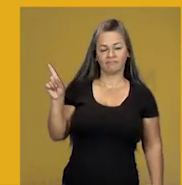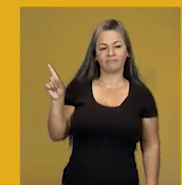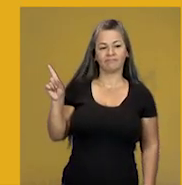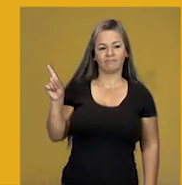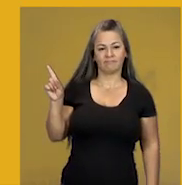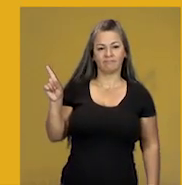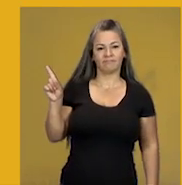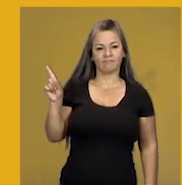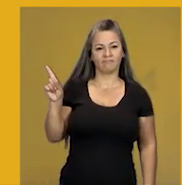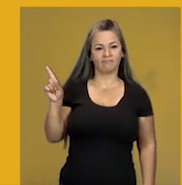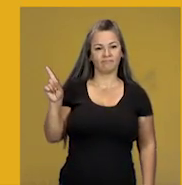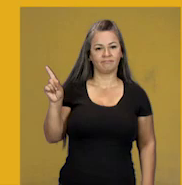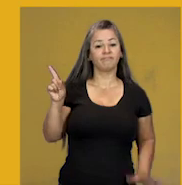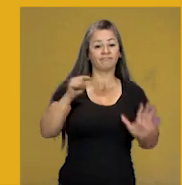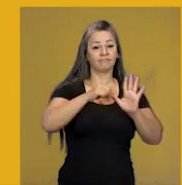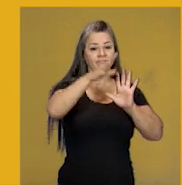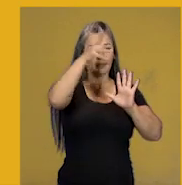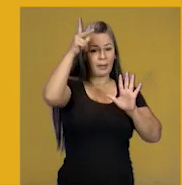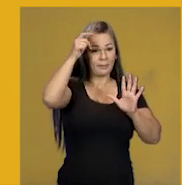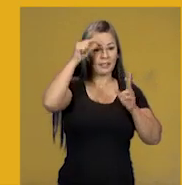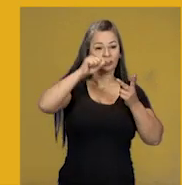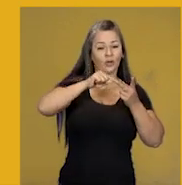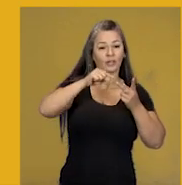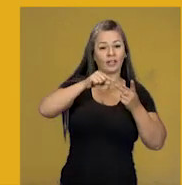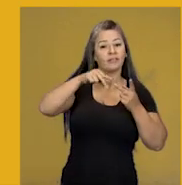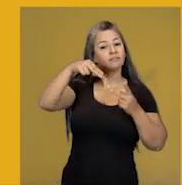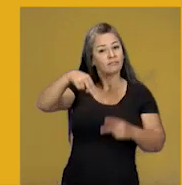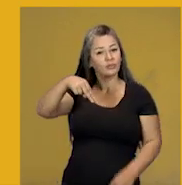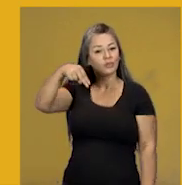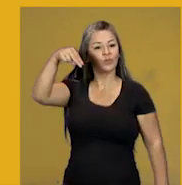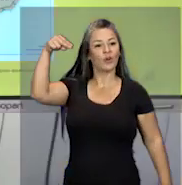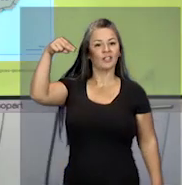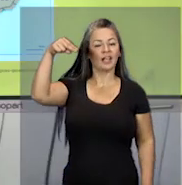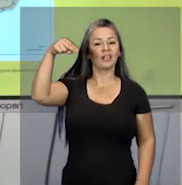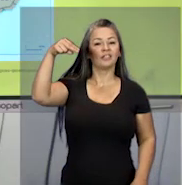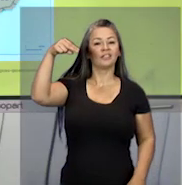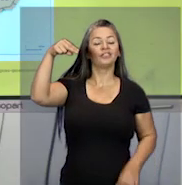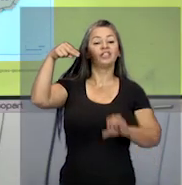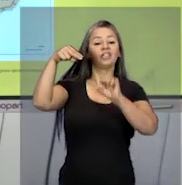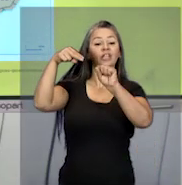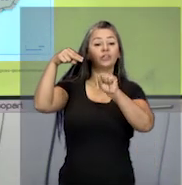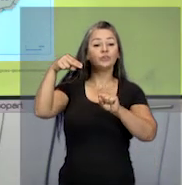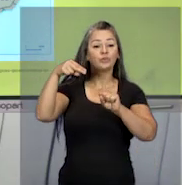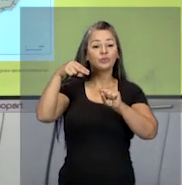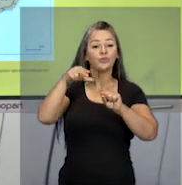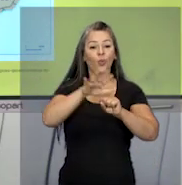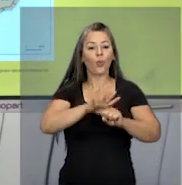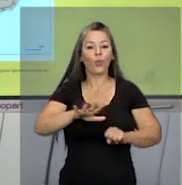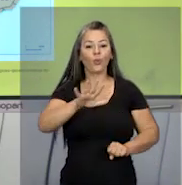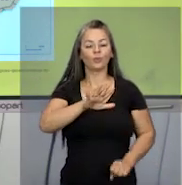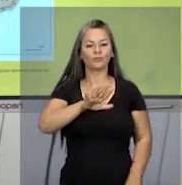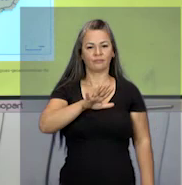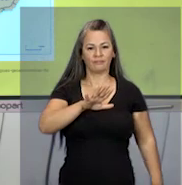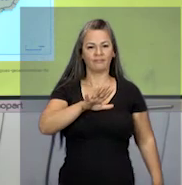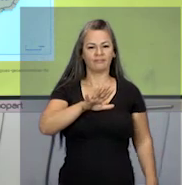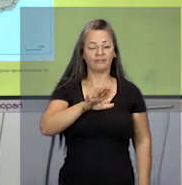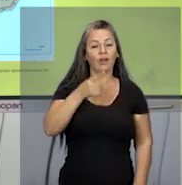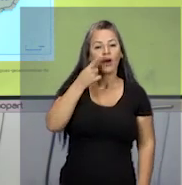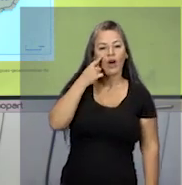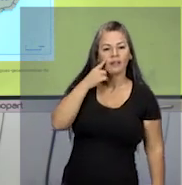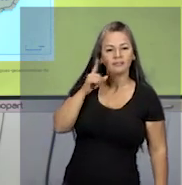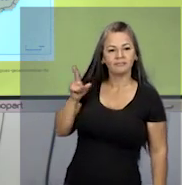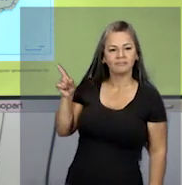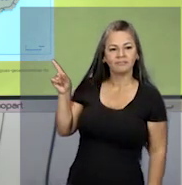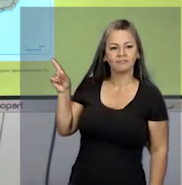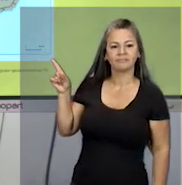seria a Amazônia, Nordeste e Centro-Sul. Vamos lá reparar muito bem no mapa. Significa o quê? Que